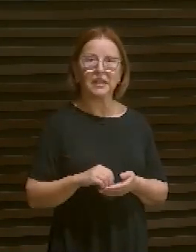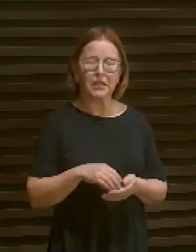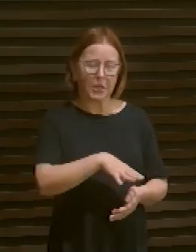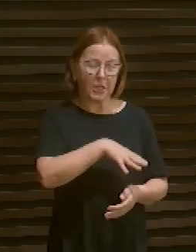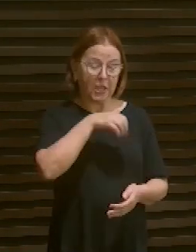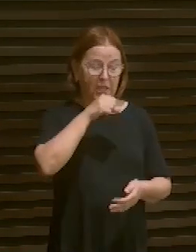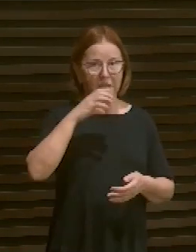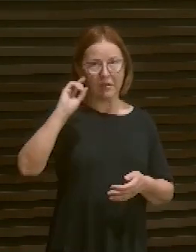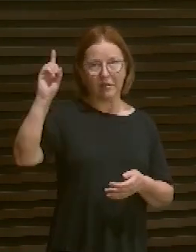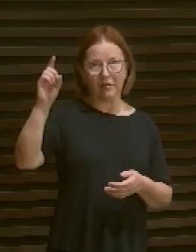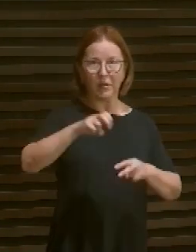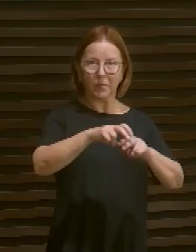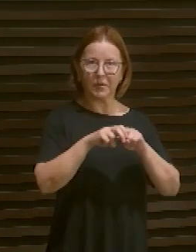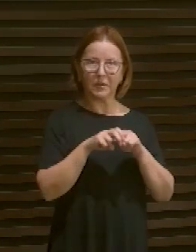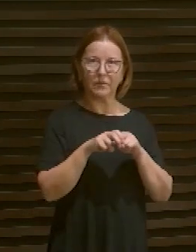Por isso,